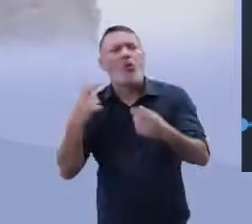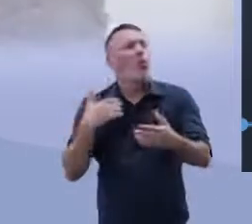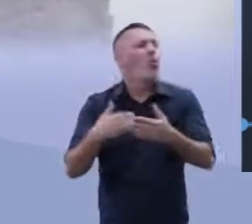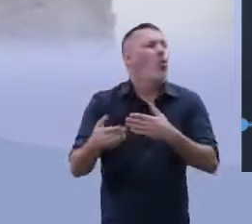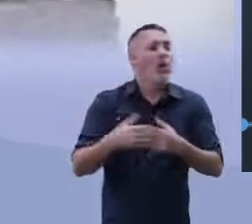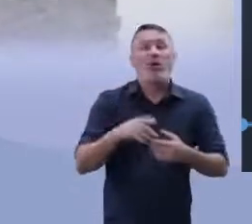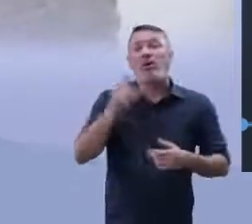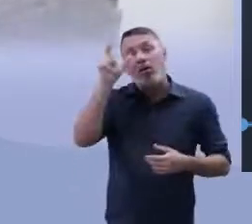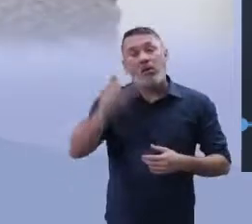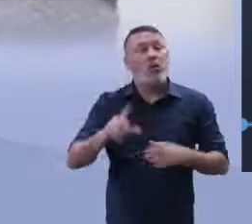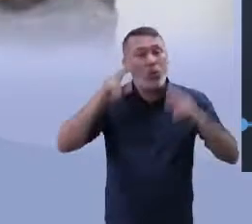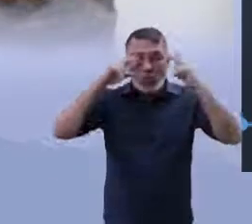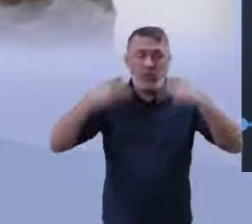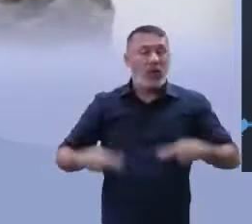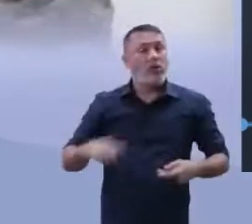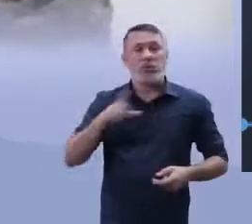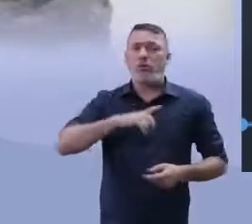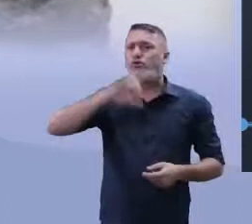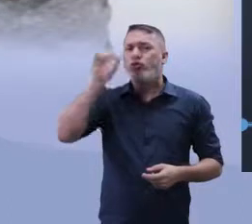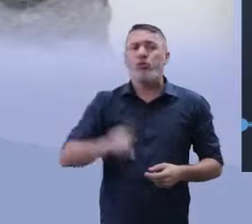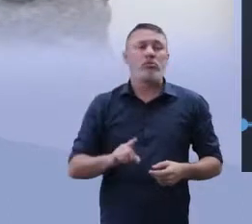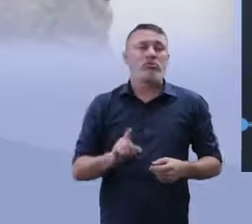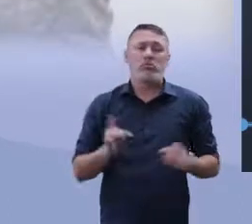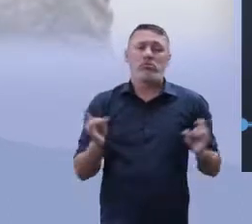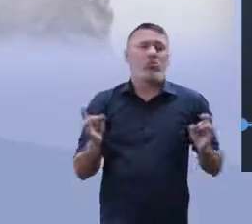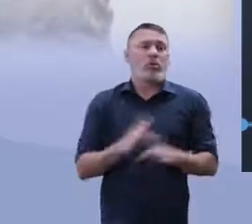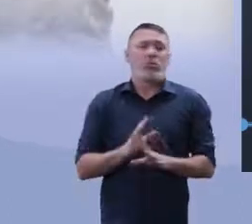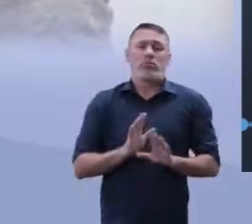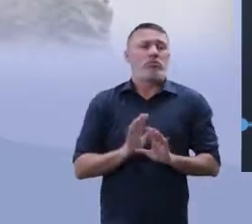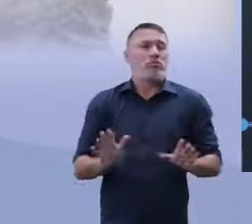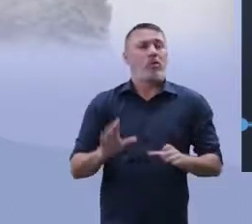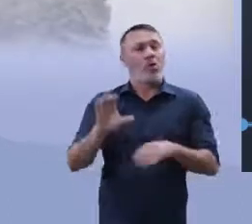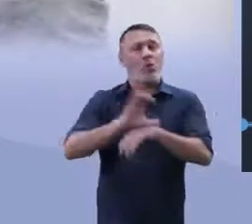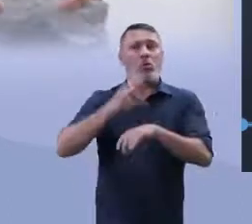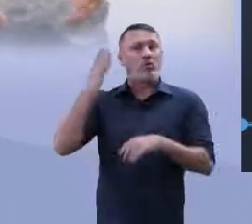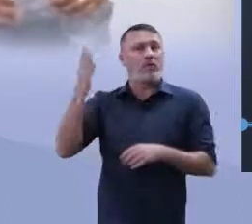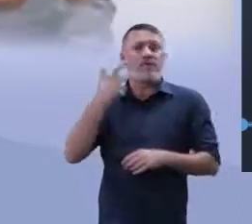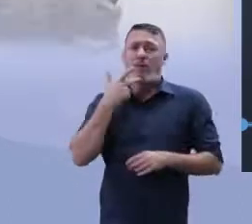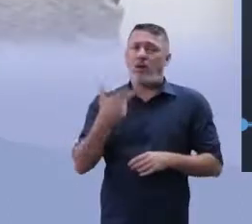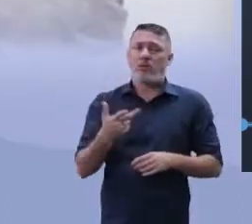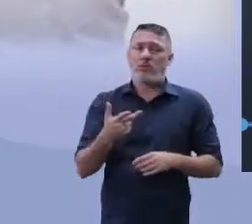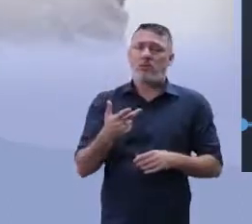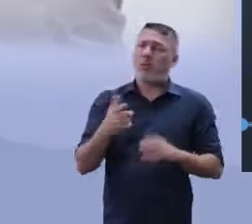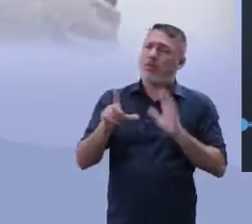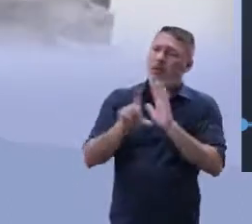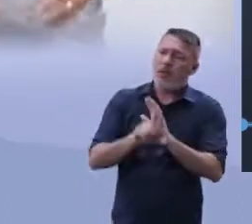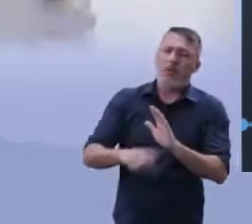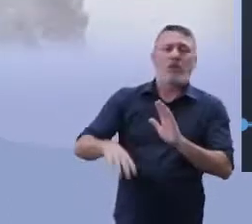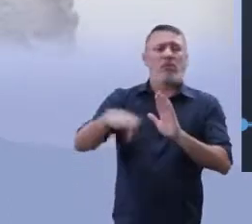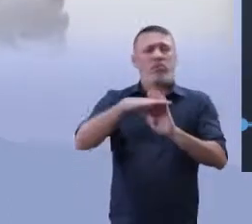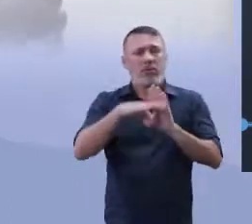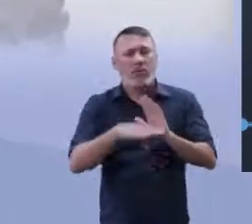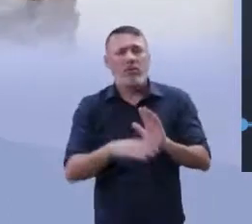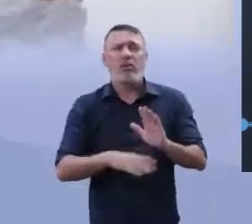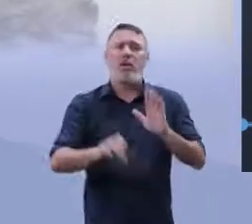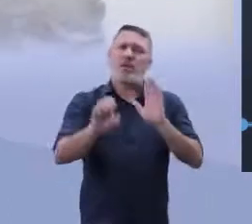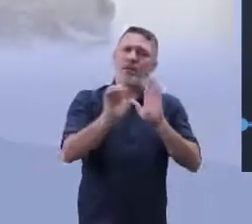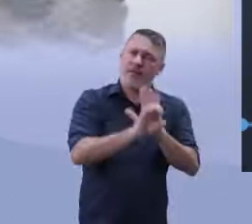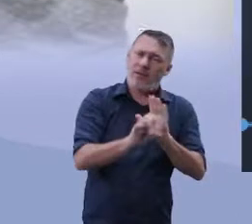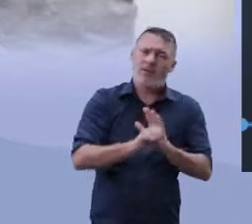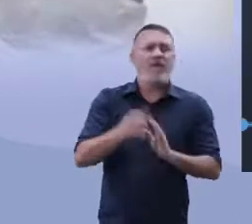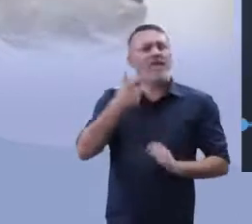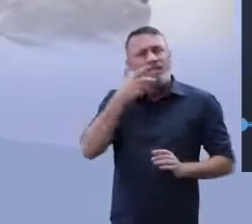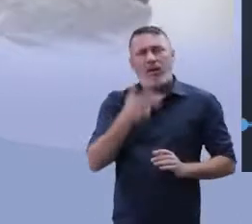eles são pessoas de direito. Tá? Até que se mude a nossa Constituição, se mude nossas leis, os nossos